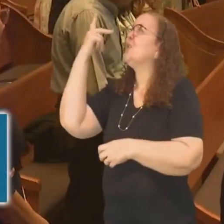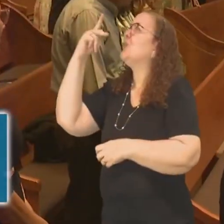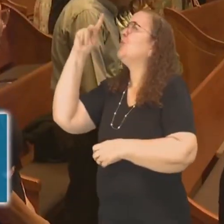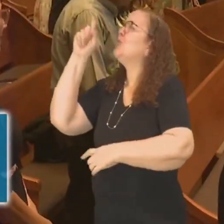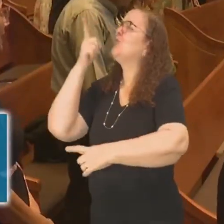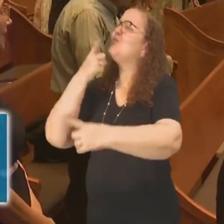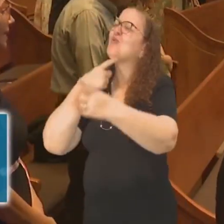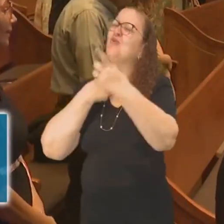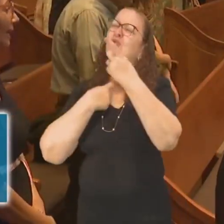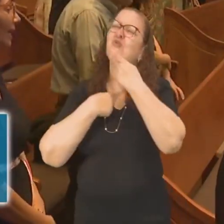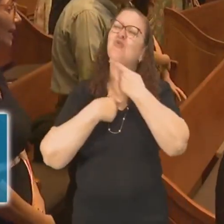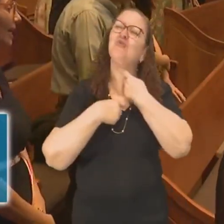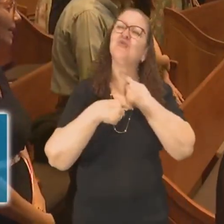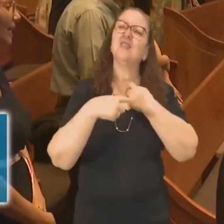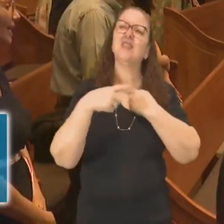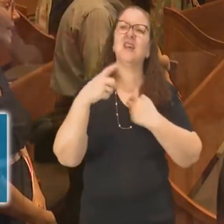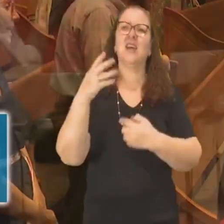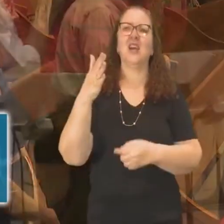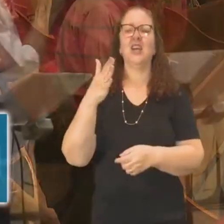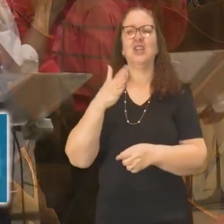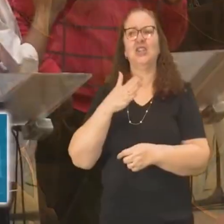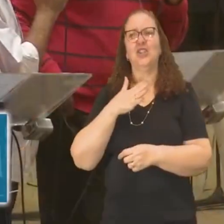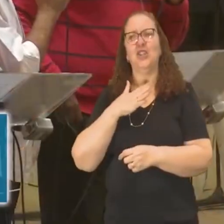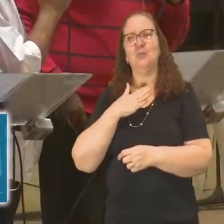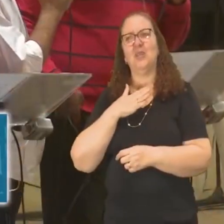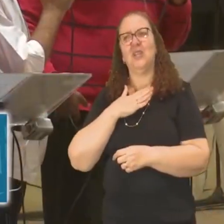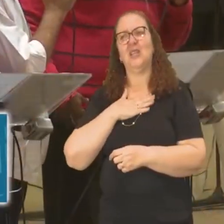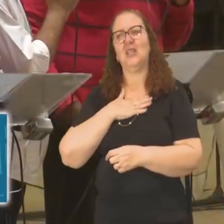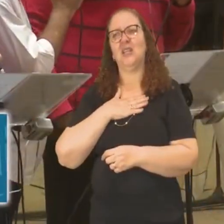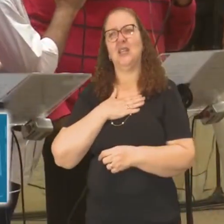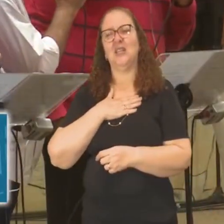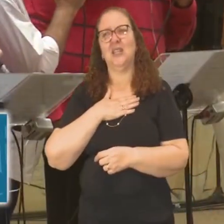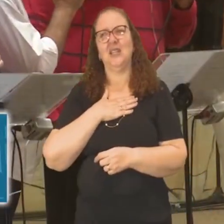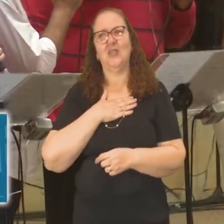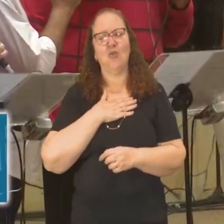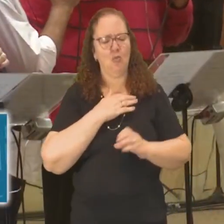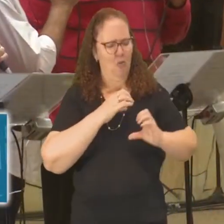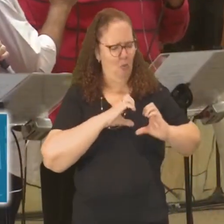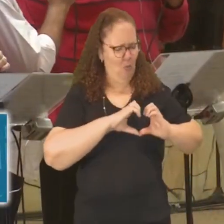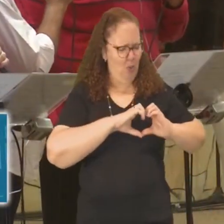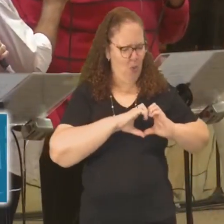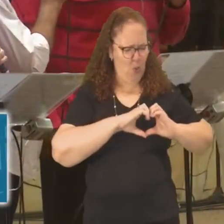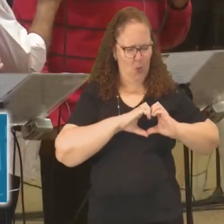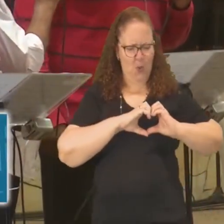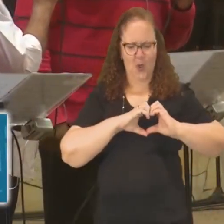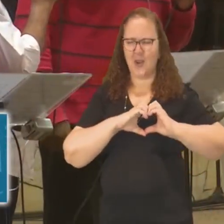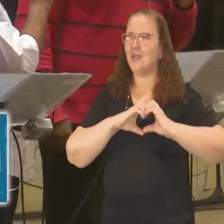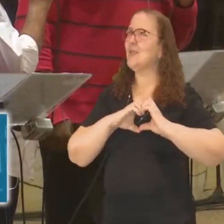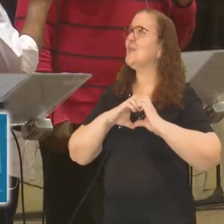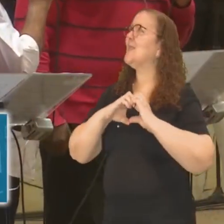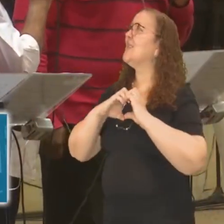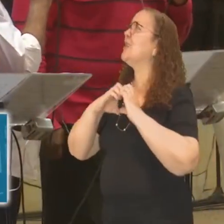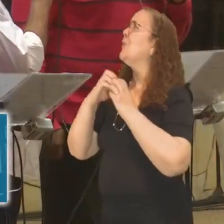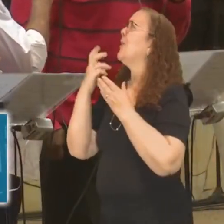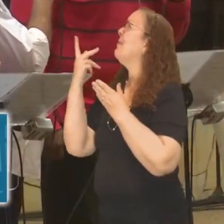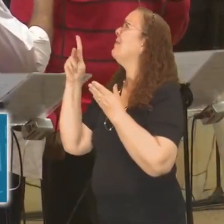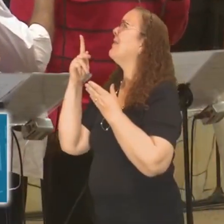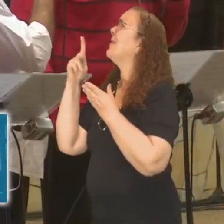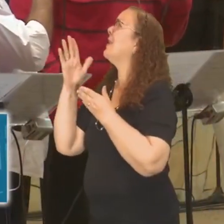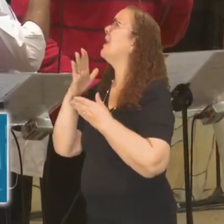faz o Teu querer em mim. Toma o meu coração,